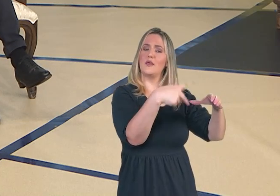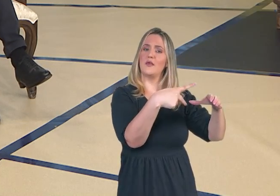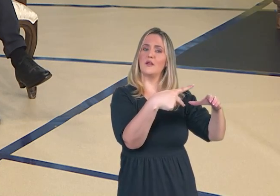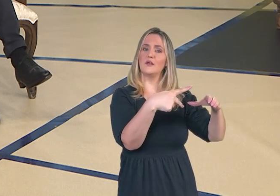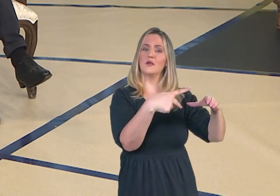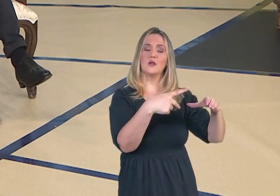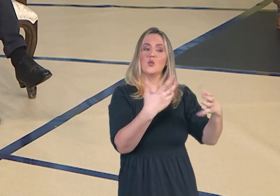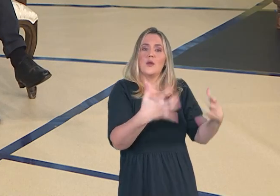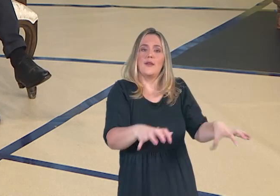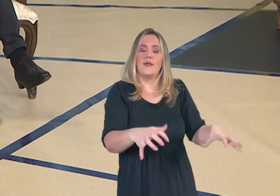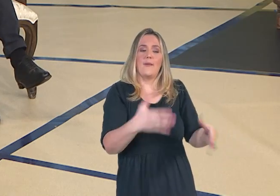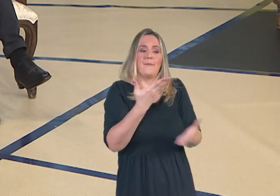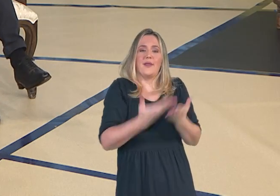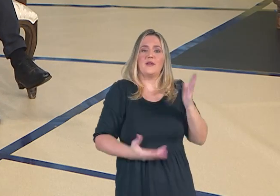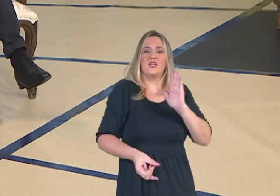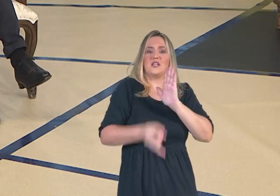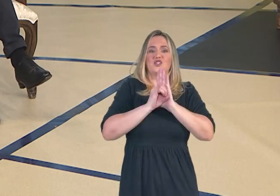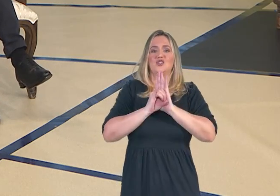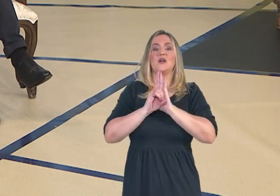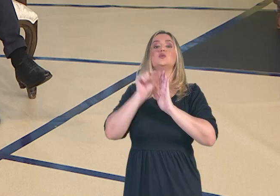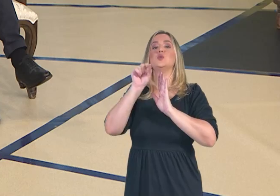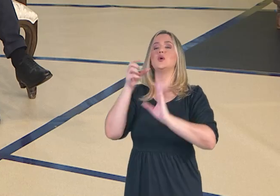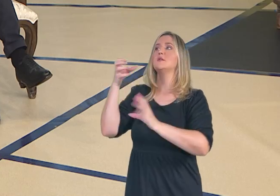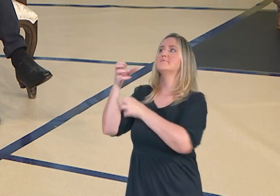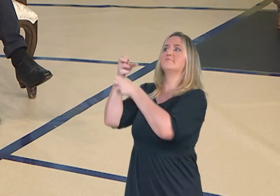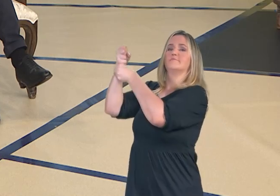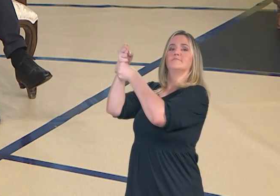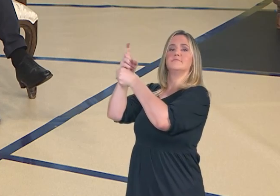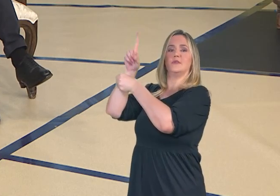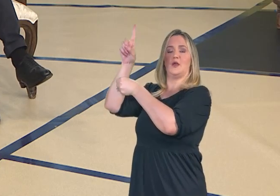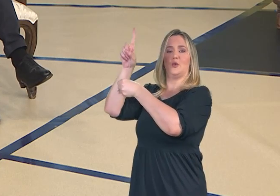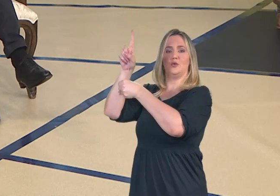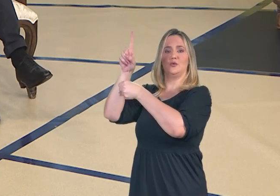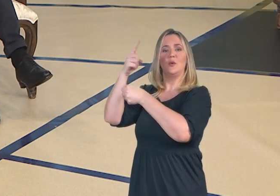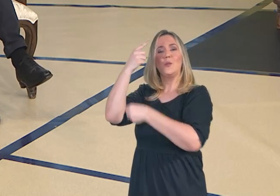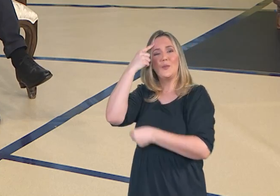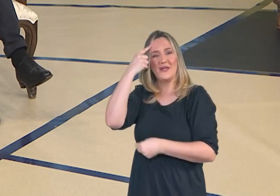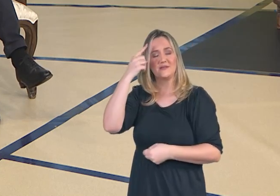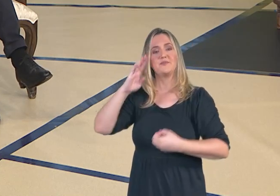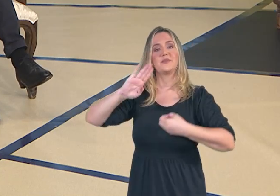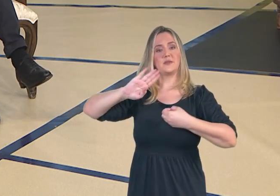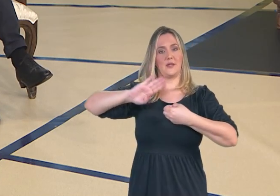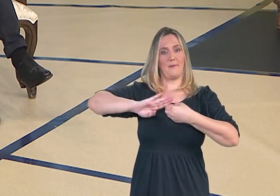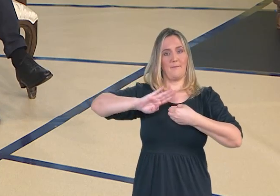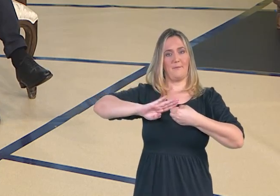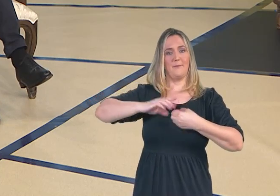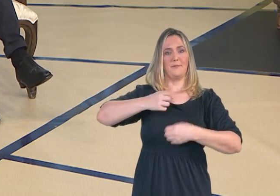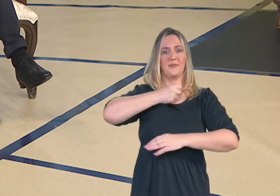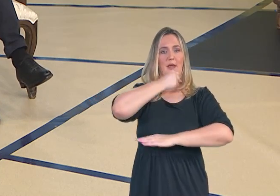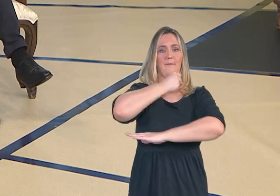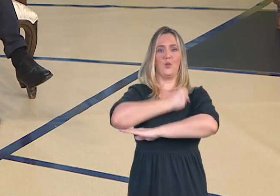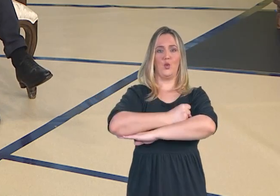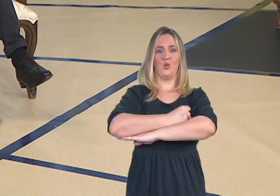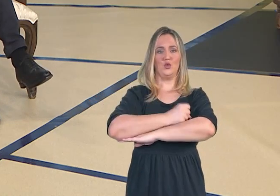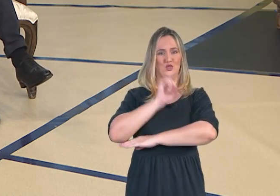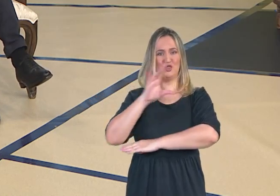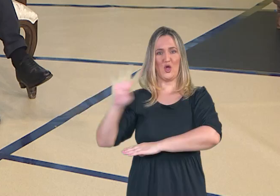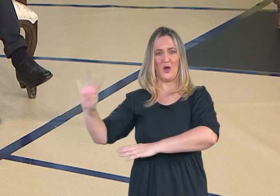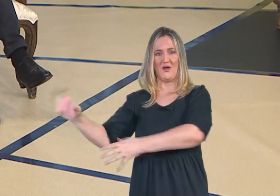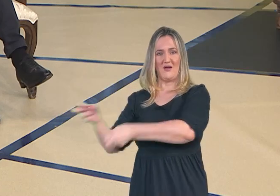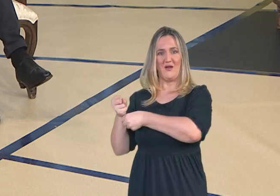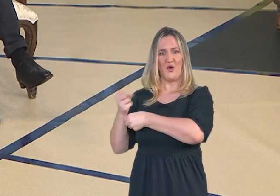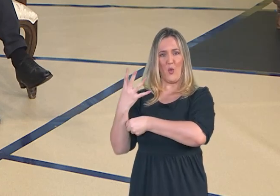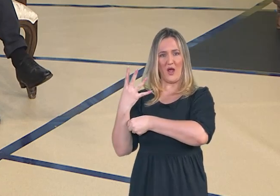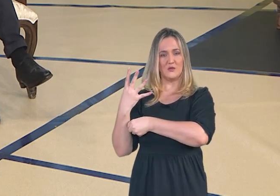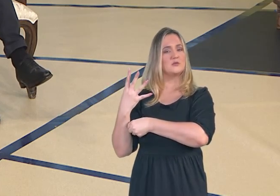não levaria apenas 4 jovens para a Babilônia. Por certo, havia mais gente, mas por alguma razão, apenas, tão